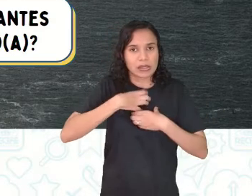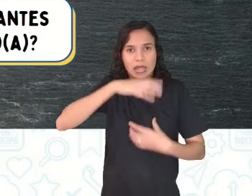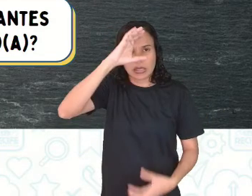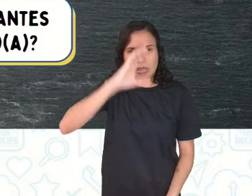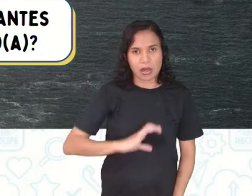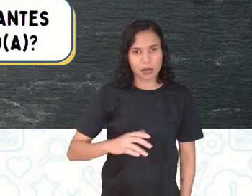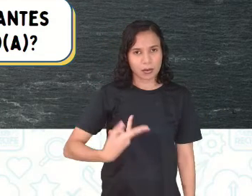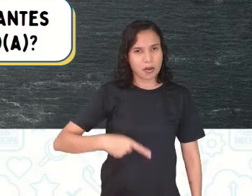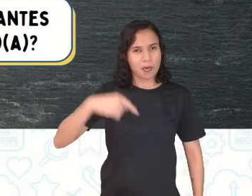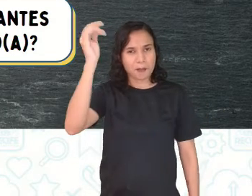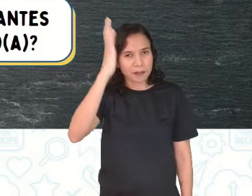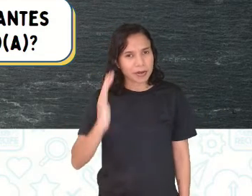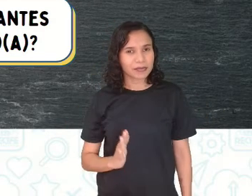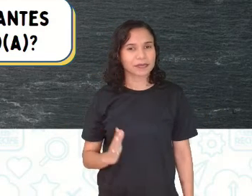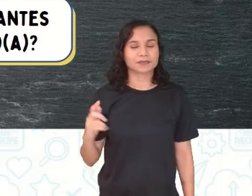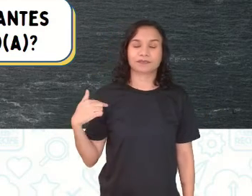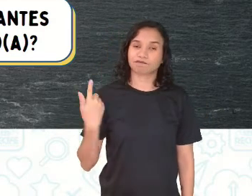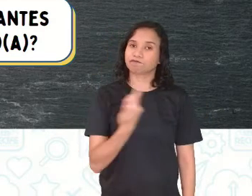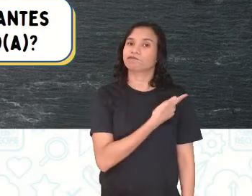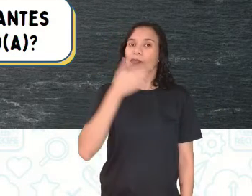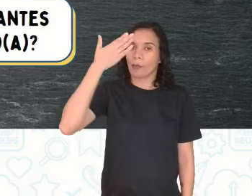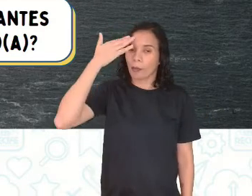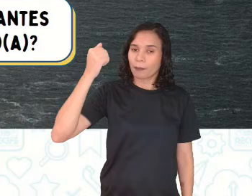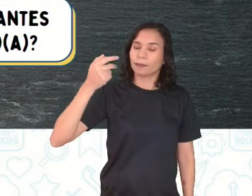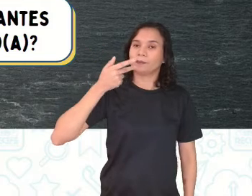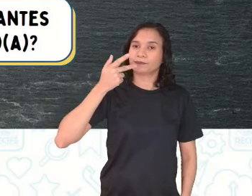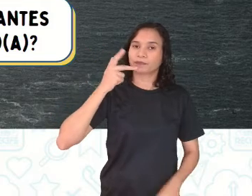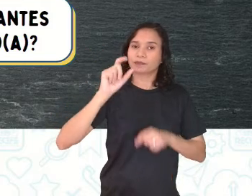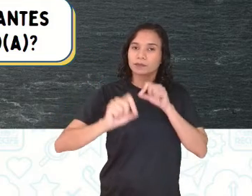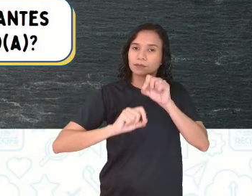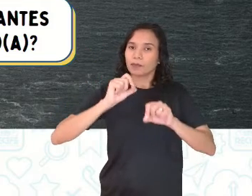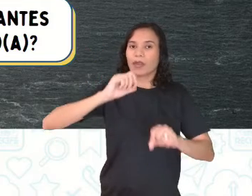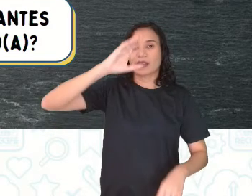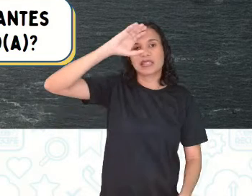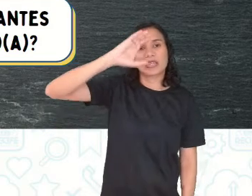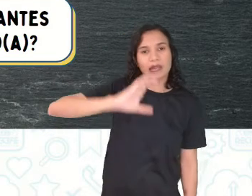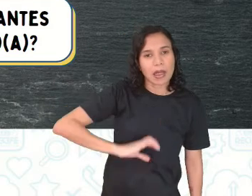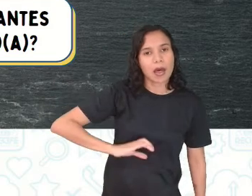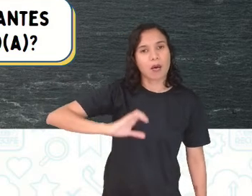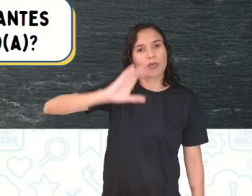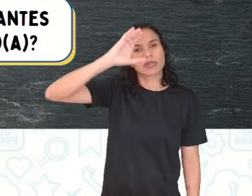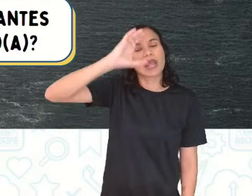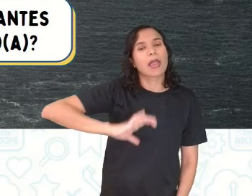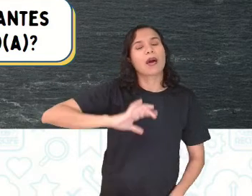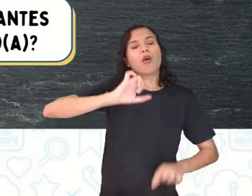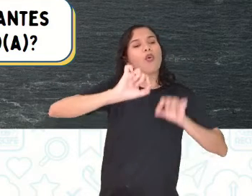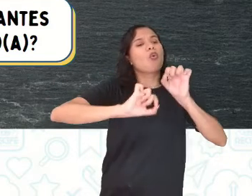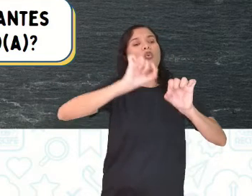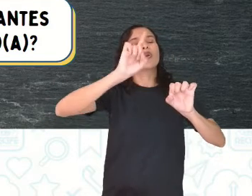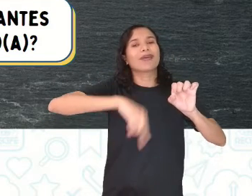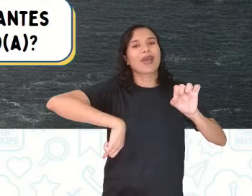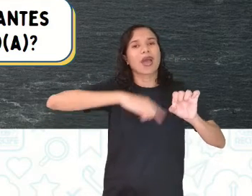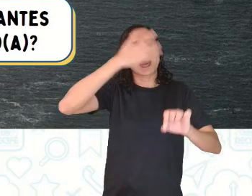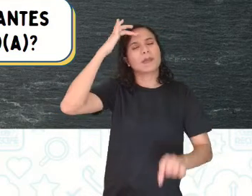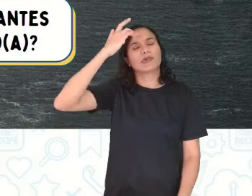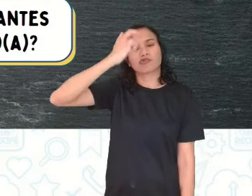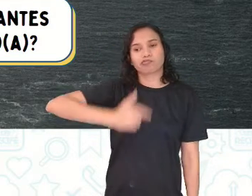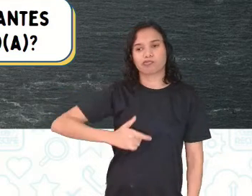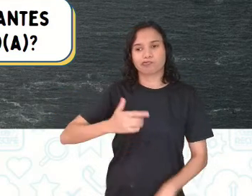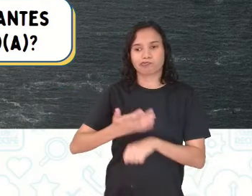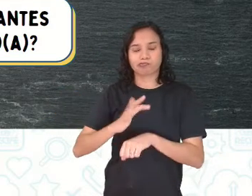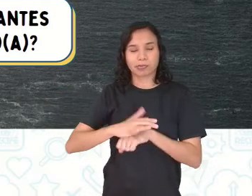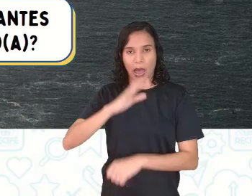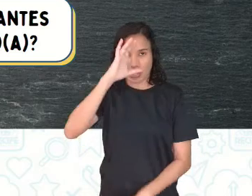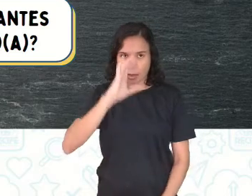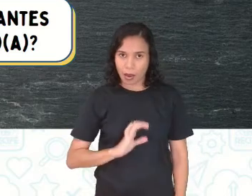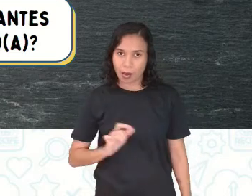cidadã brasileiro. Porque a gente sabe, né, quando a gente fala sobre cidadania, né, o que é ser cidadão, o que é exercer nossa cidadania, é